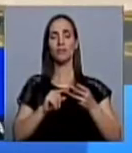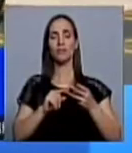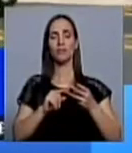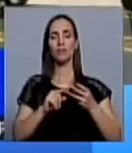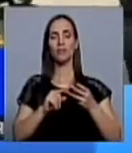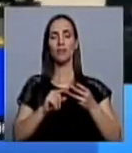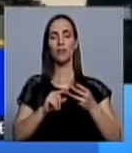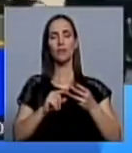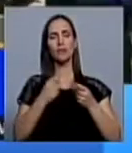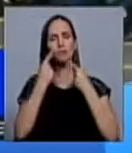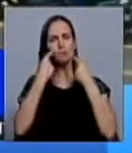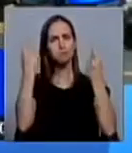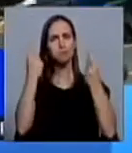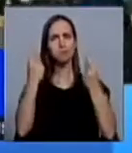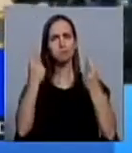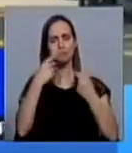transparência